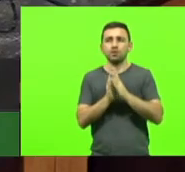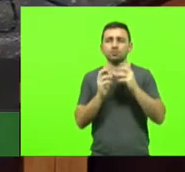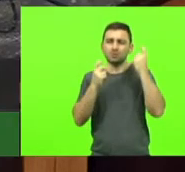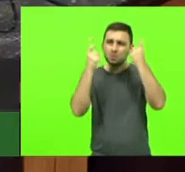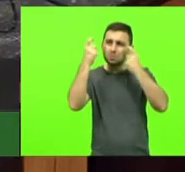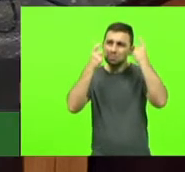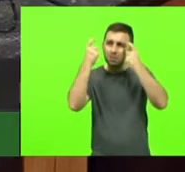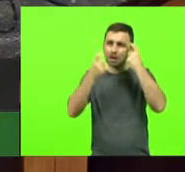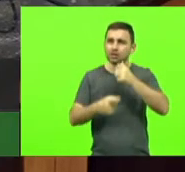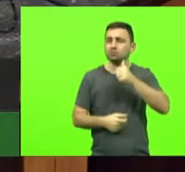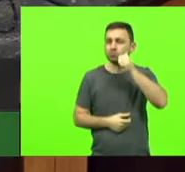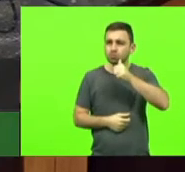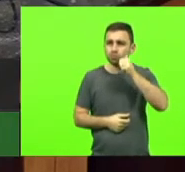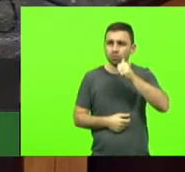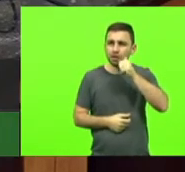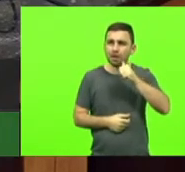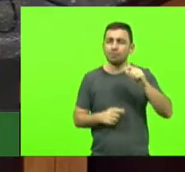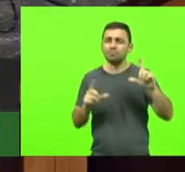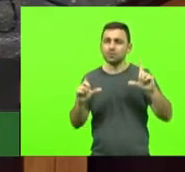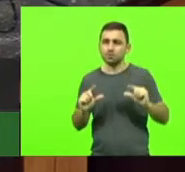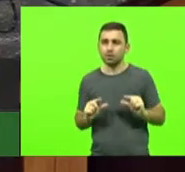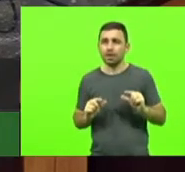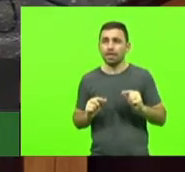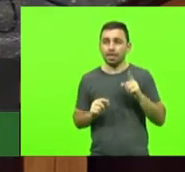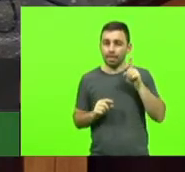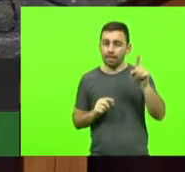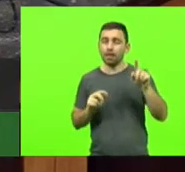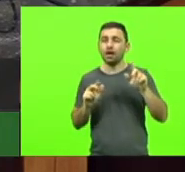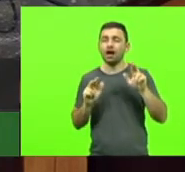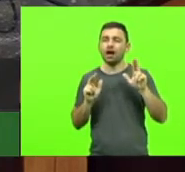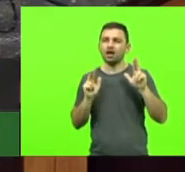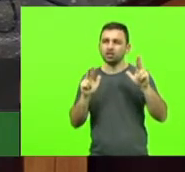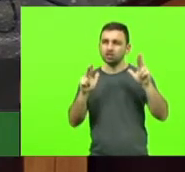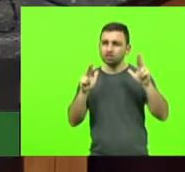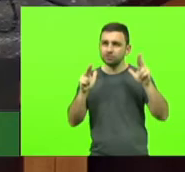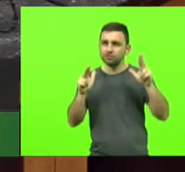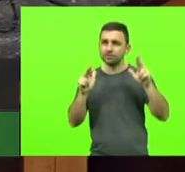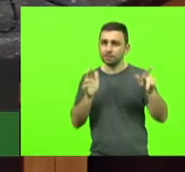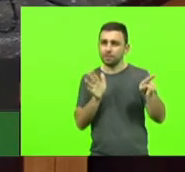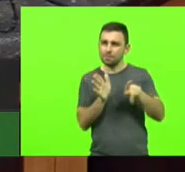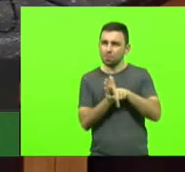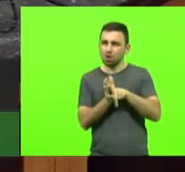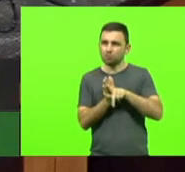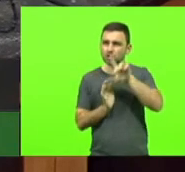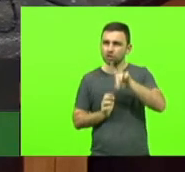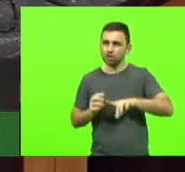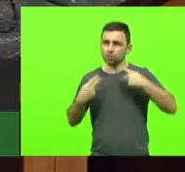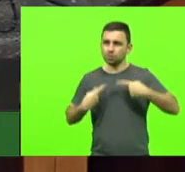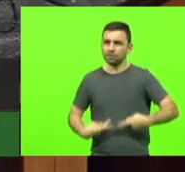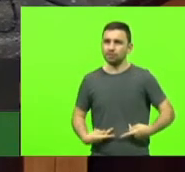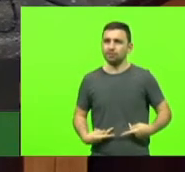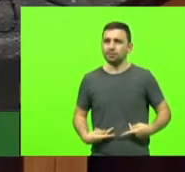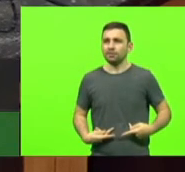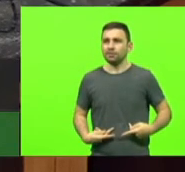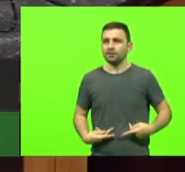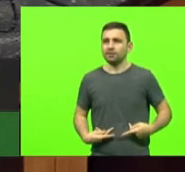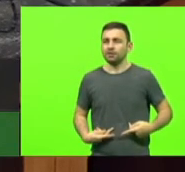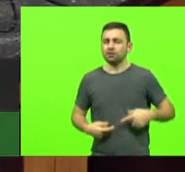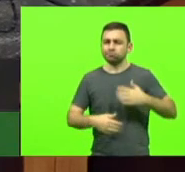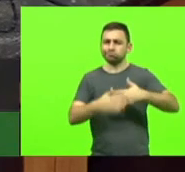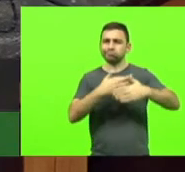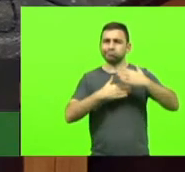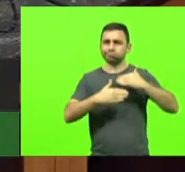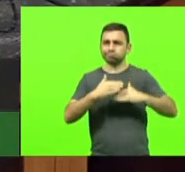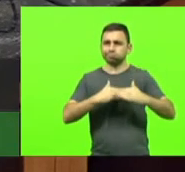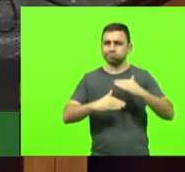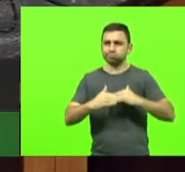mulheres, minorias, ativista dos direitos humanos. O retrocesso que nos diz respeito ao direito das